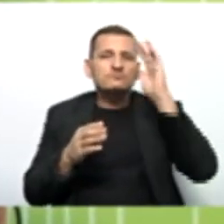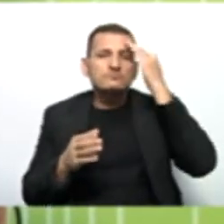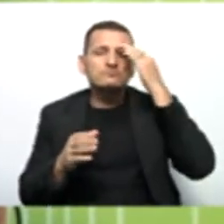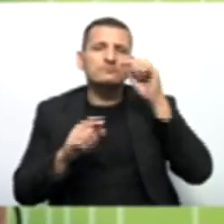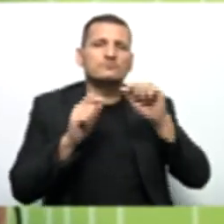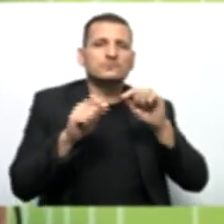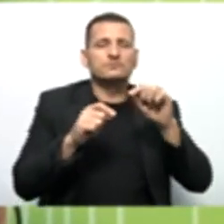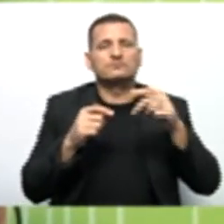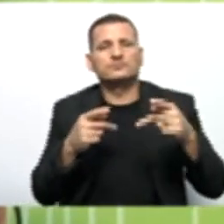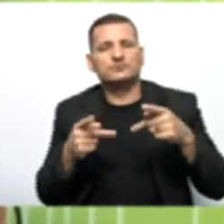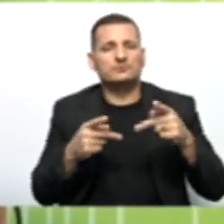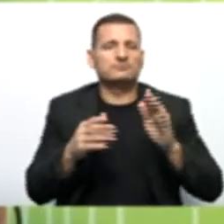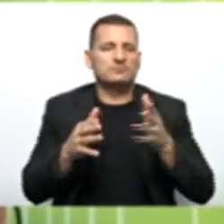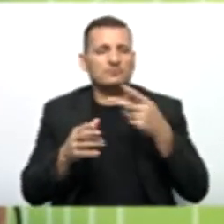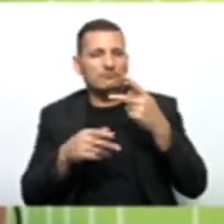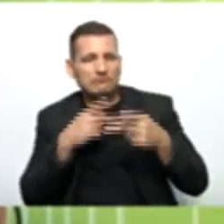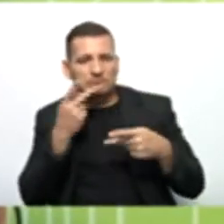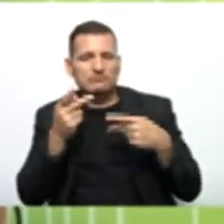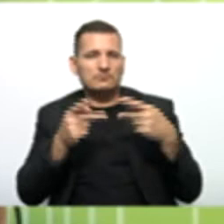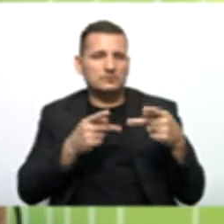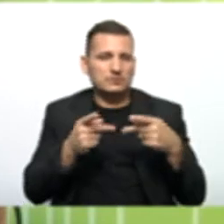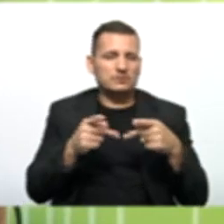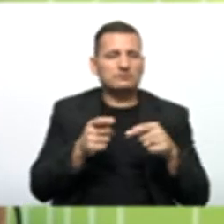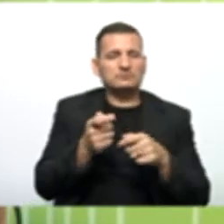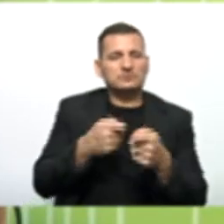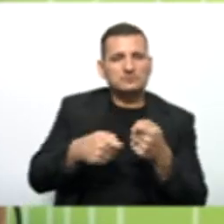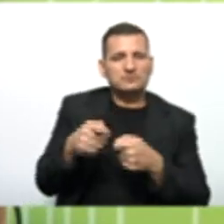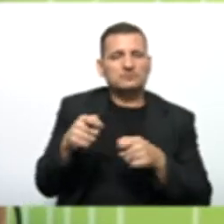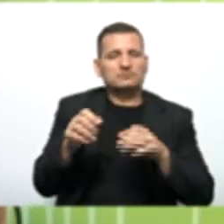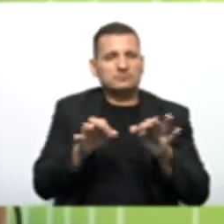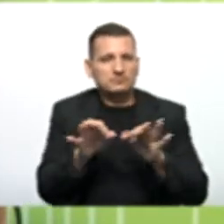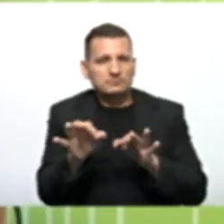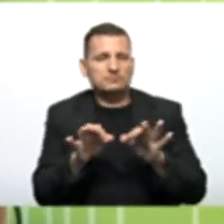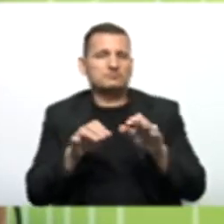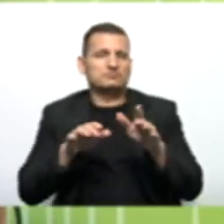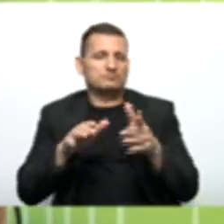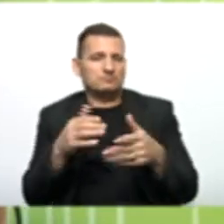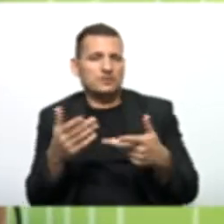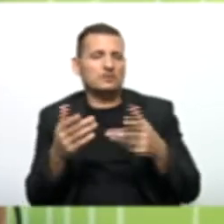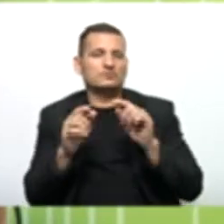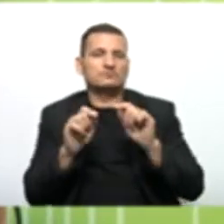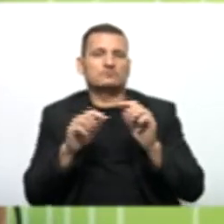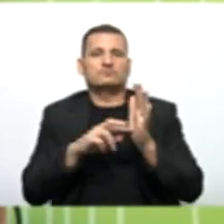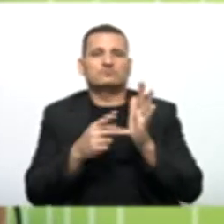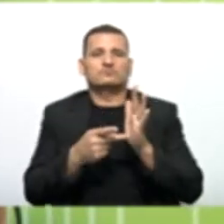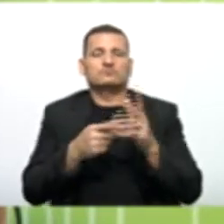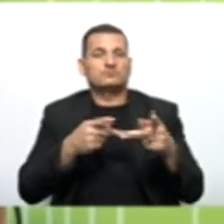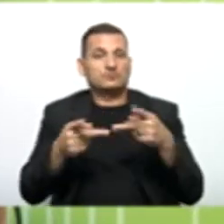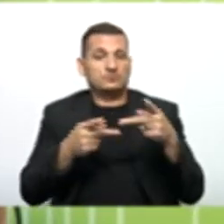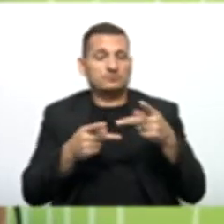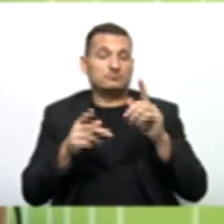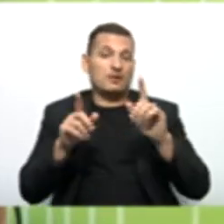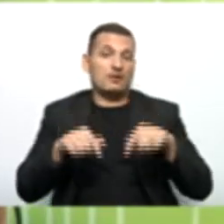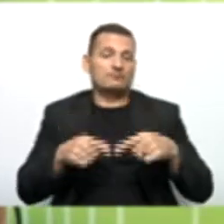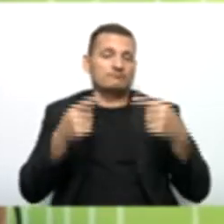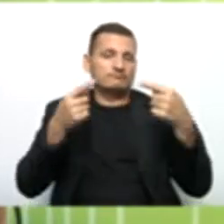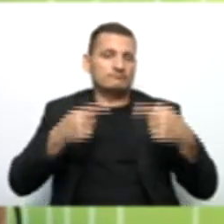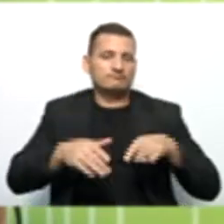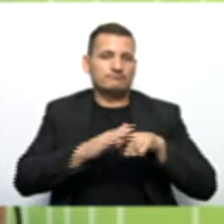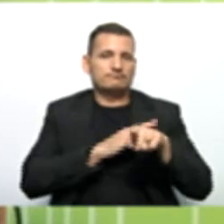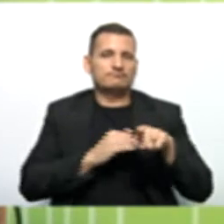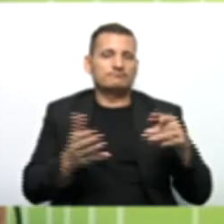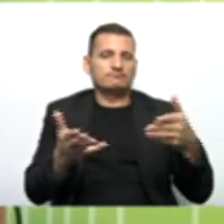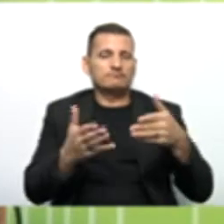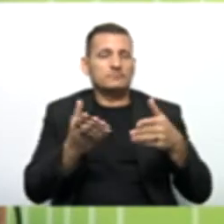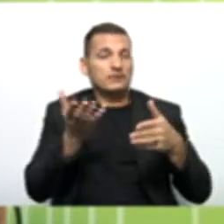falou muito projeto, gerenciamento, elaboração, planejamento. Mas, enfim, o que é projeto? Esse é o nosso desafio inicial aqui para vocês. Eu